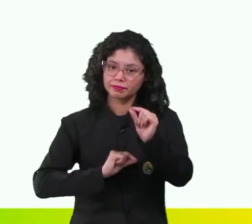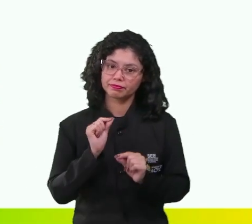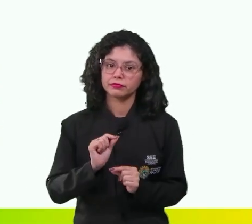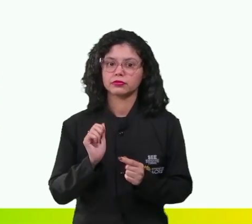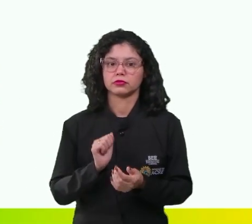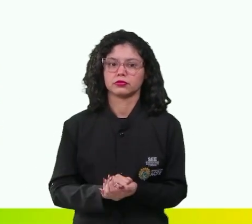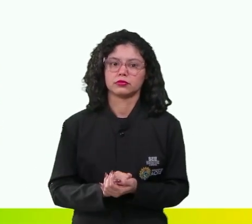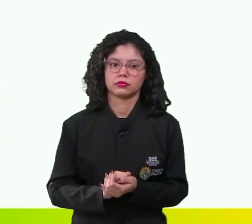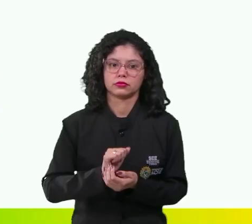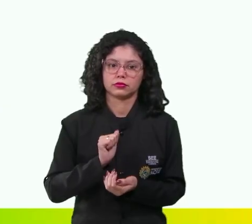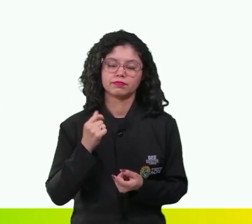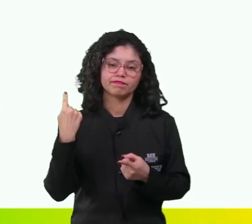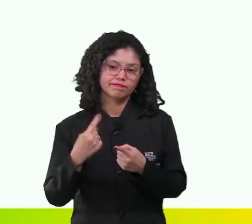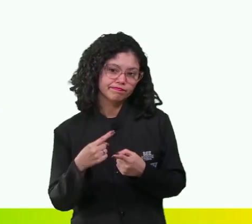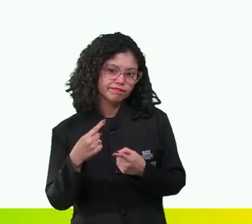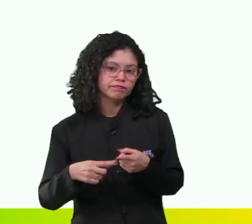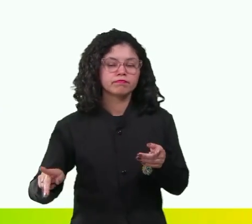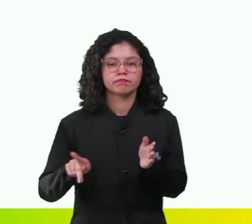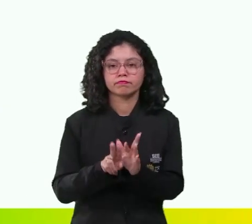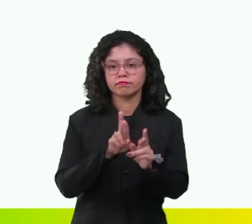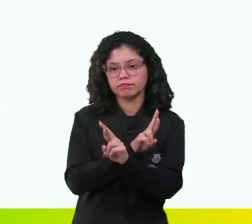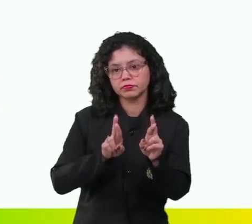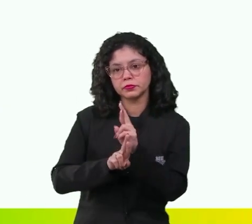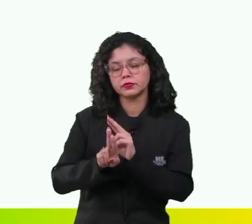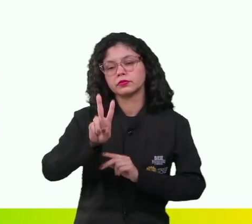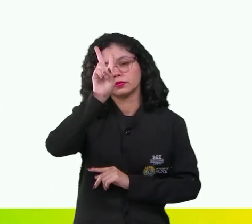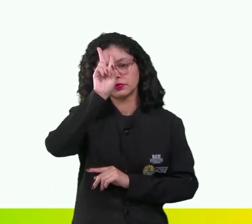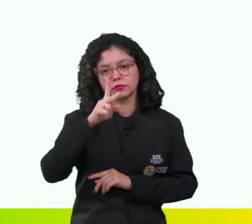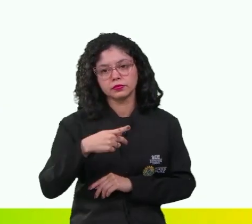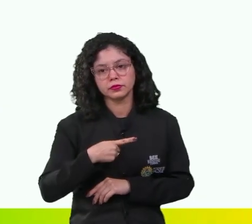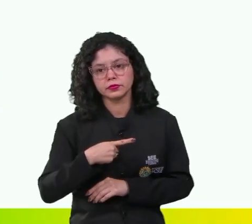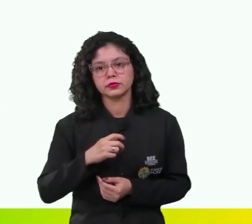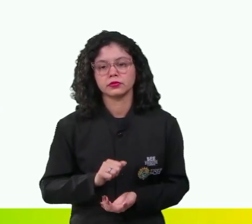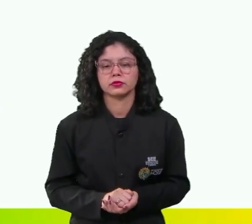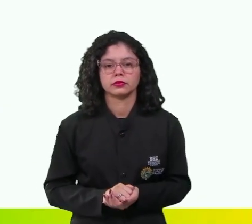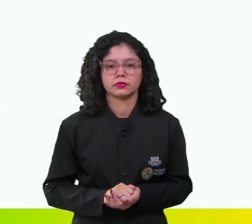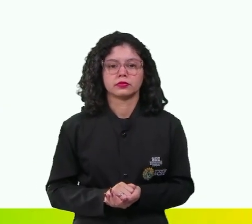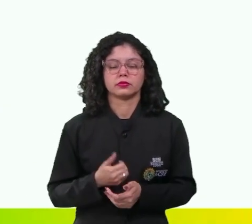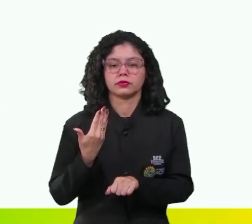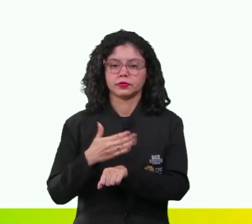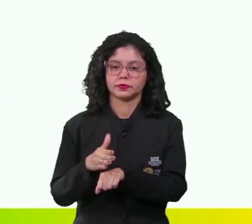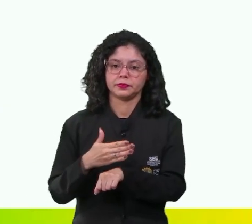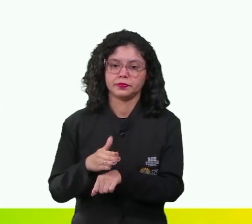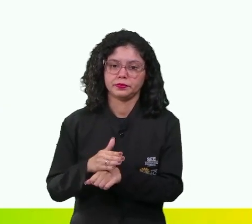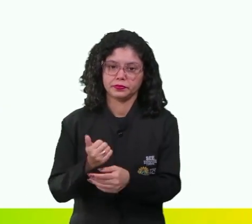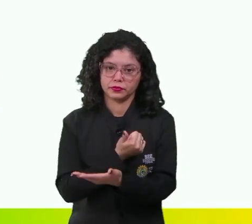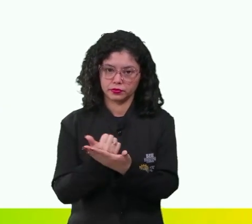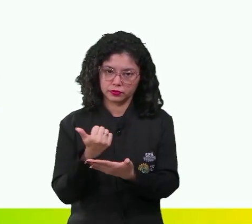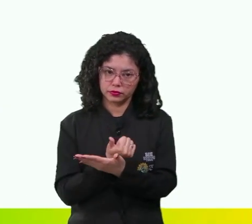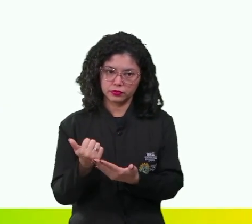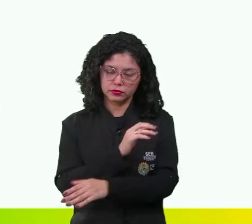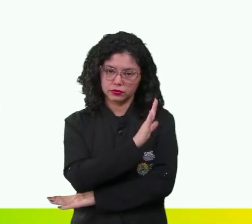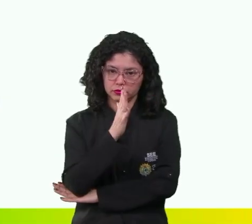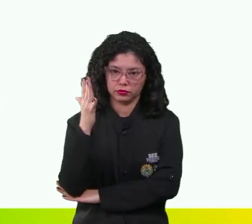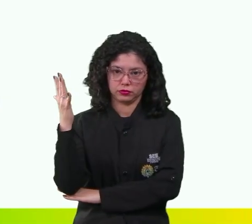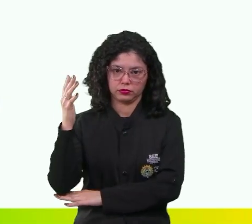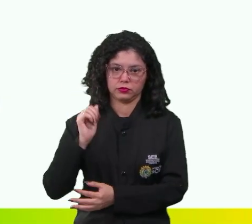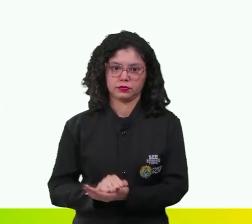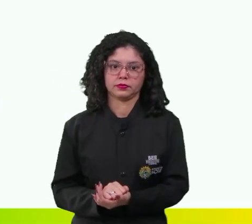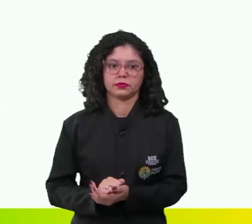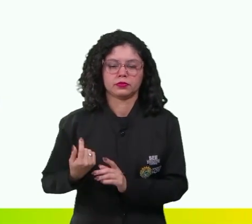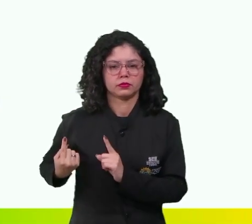de antrópica, porque é a relação do homem que pratica alguma ação sobre a natureza. Então,